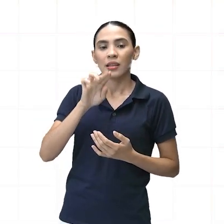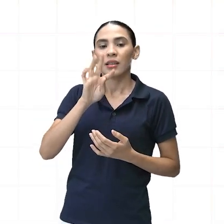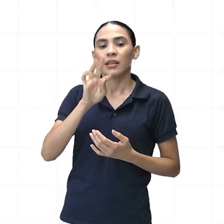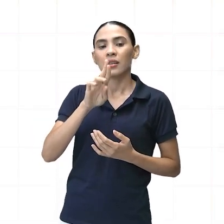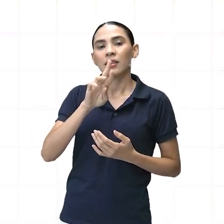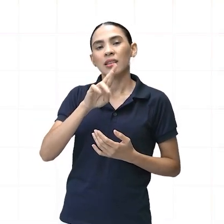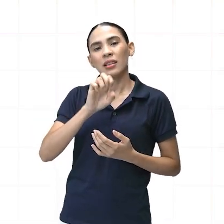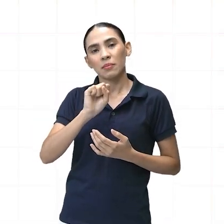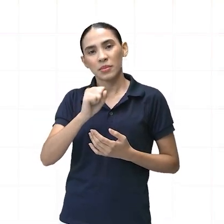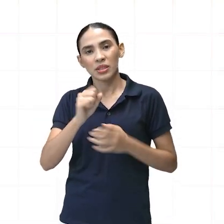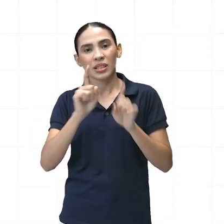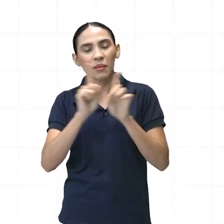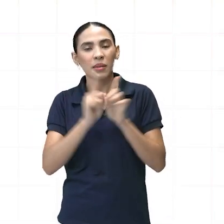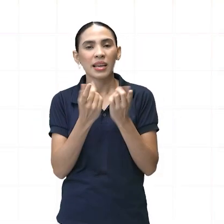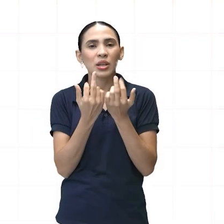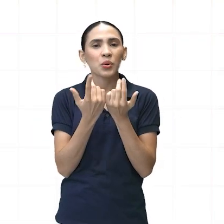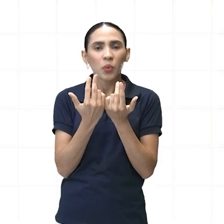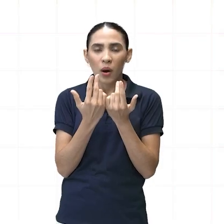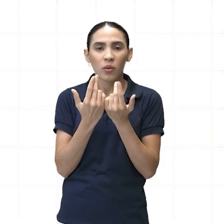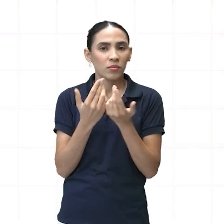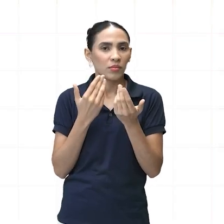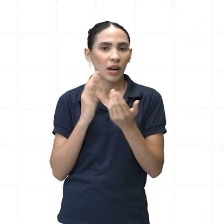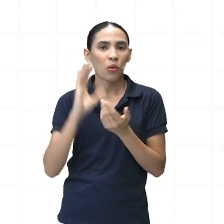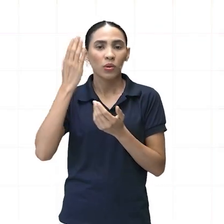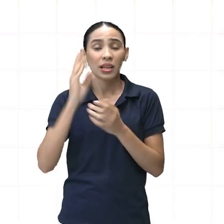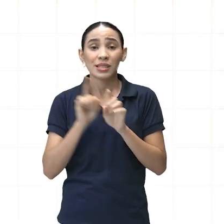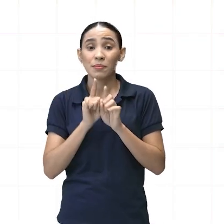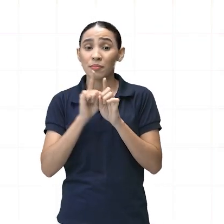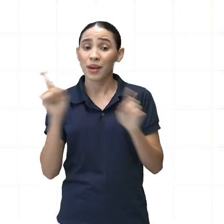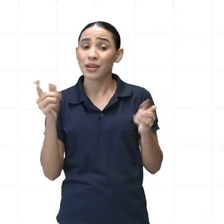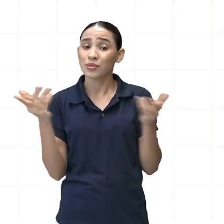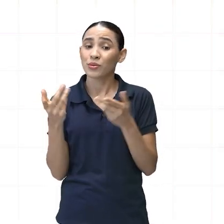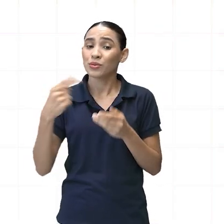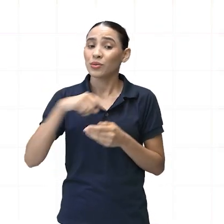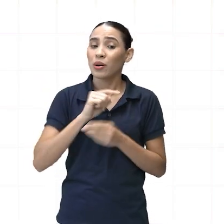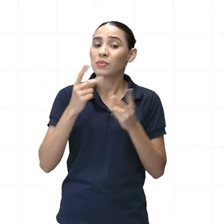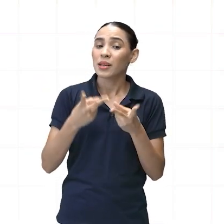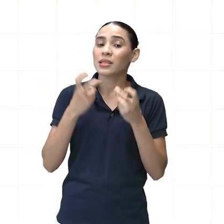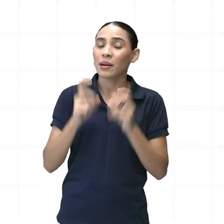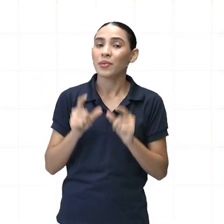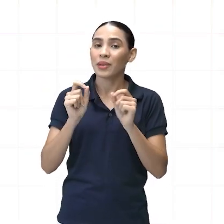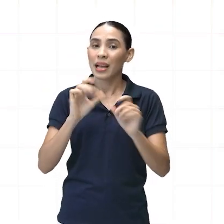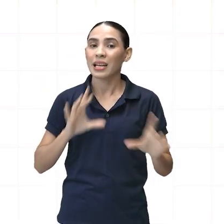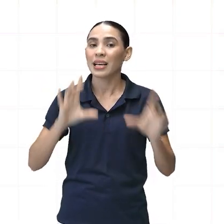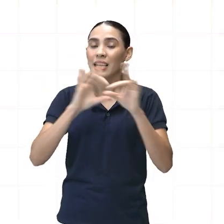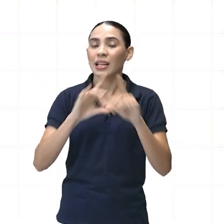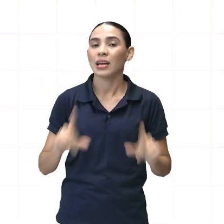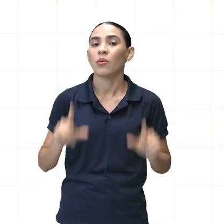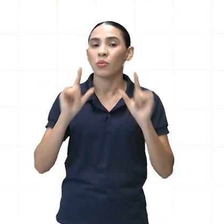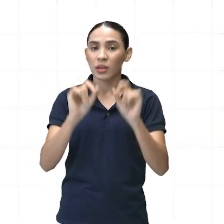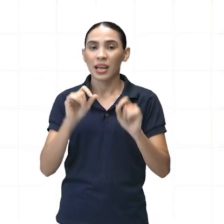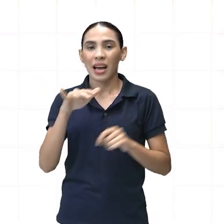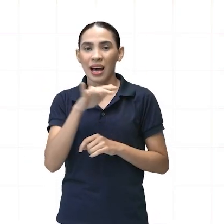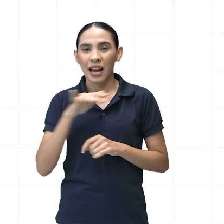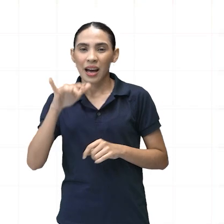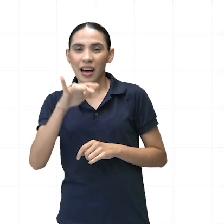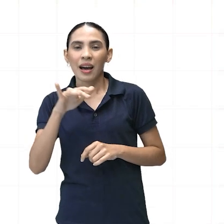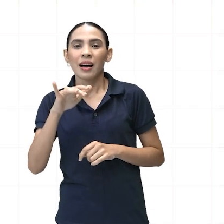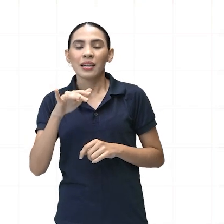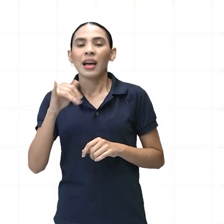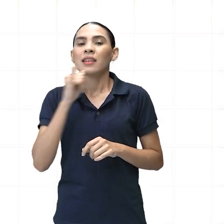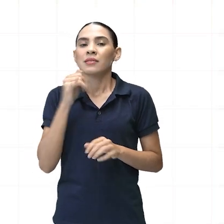hoje em dia o desenvolvimento que se ocorre, porém, hoje em dia a gente observa que vai estar muito ligado ao quê? A parte